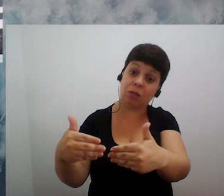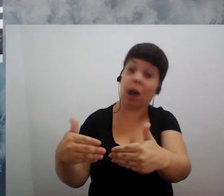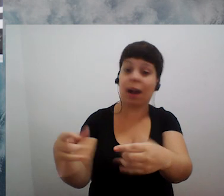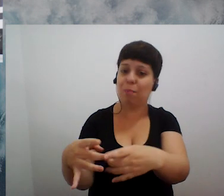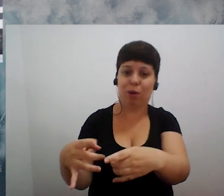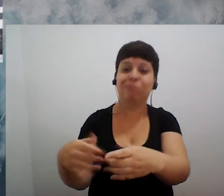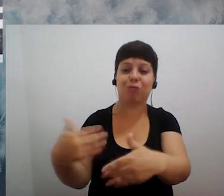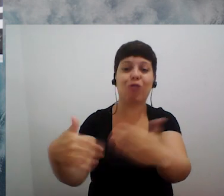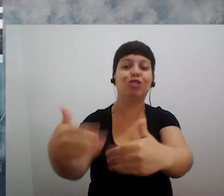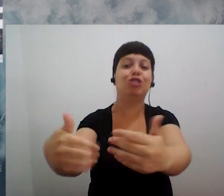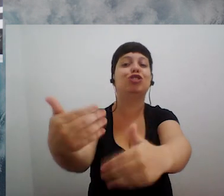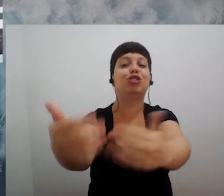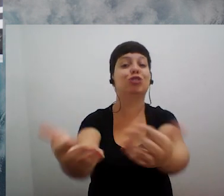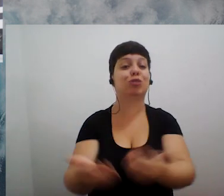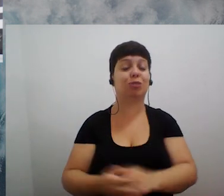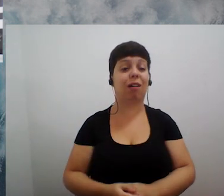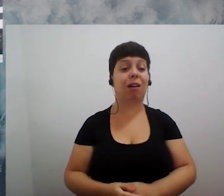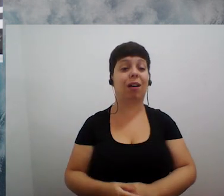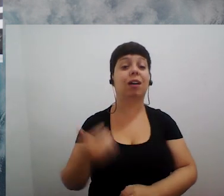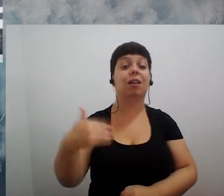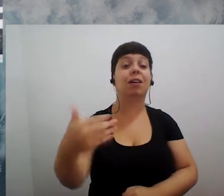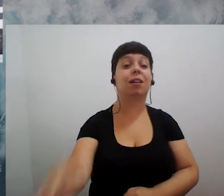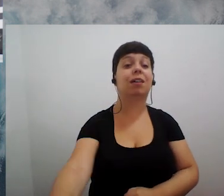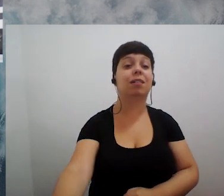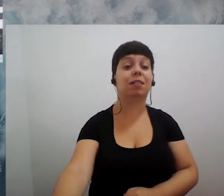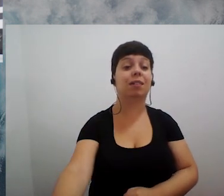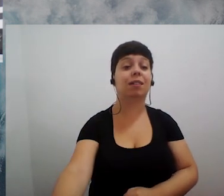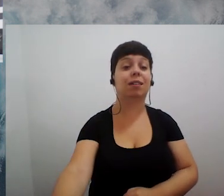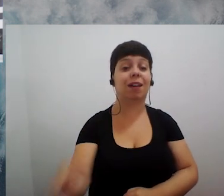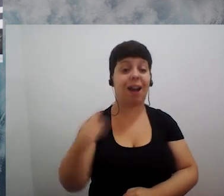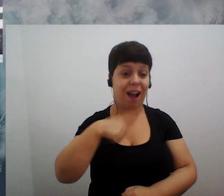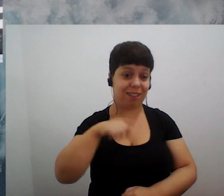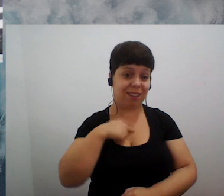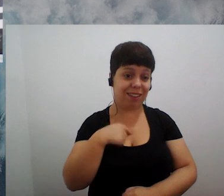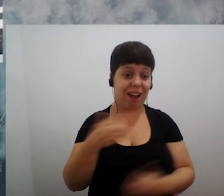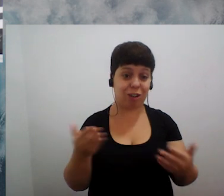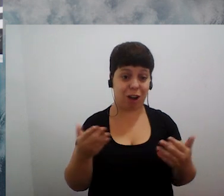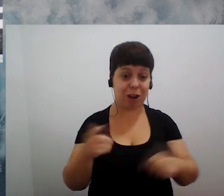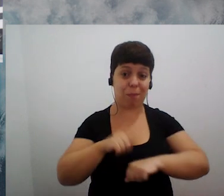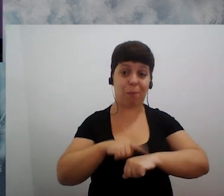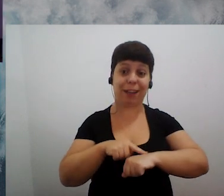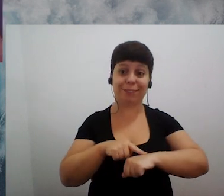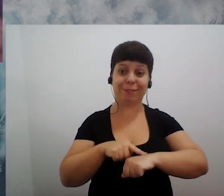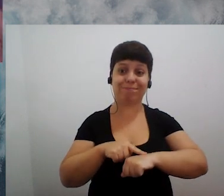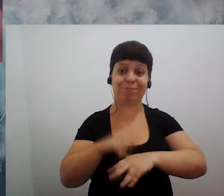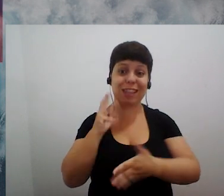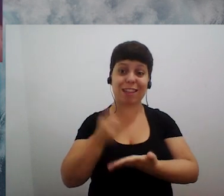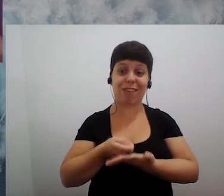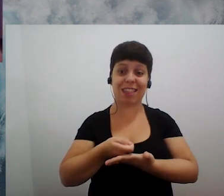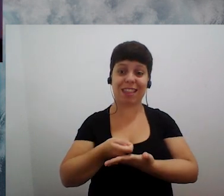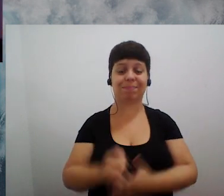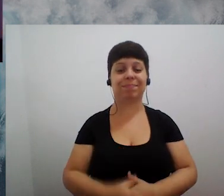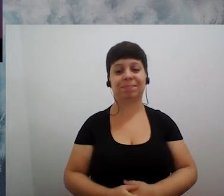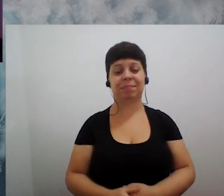um processo que vai continuar, né? O que, que vai acontecer lá para frente é a gente que vai definir, né? E é